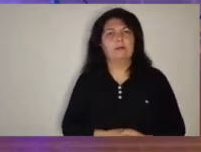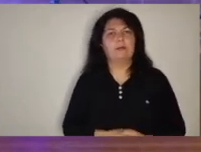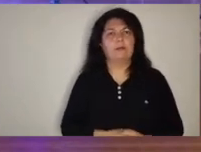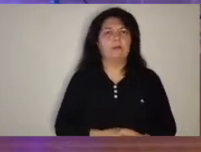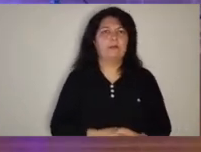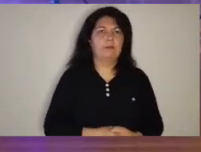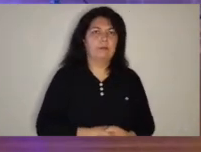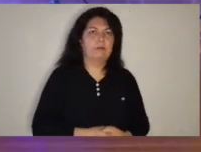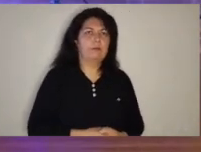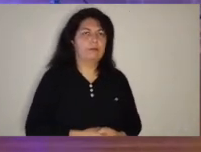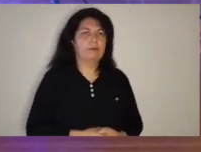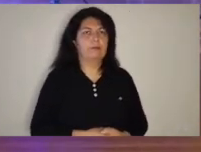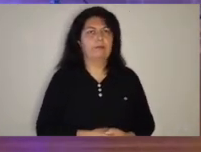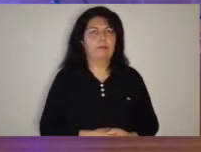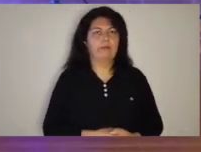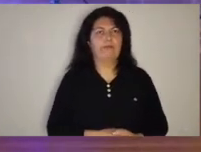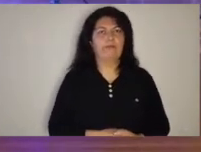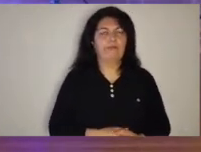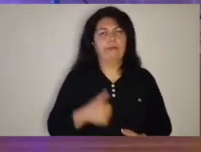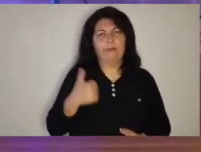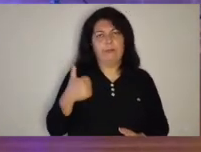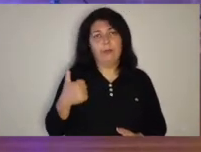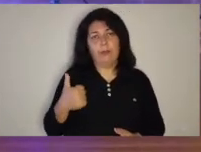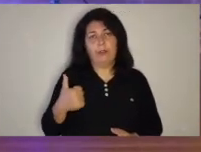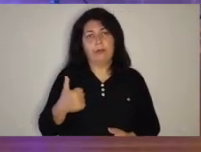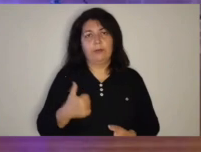Ou pelo menos a Bíblia não relata nada.